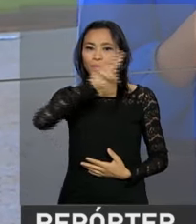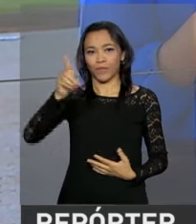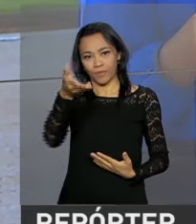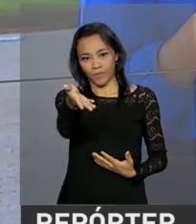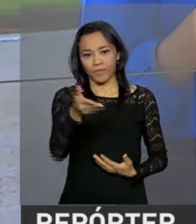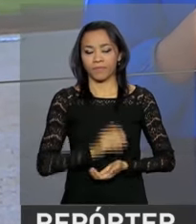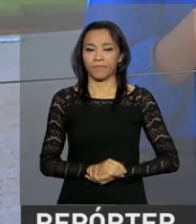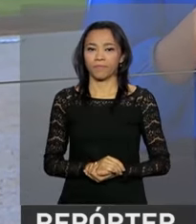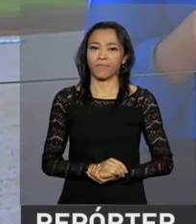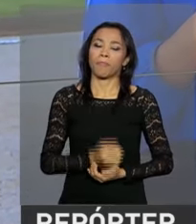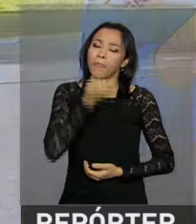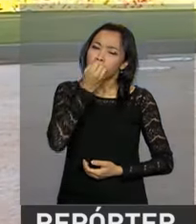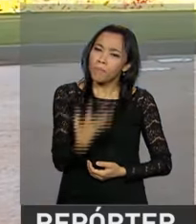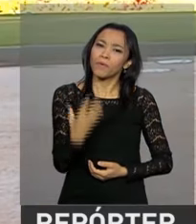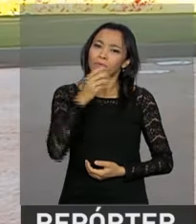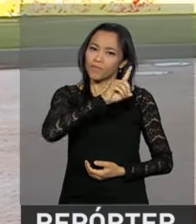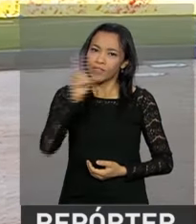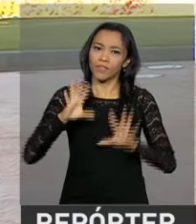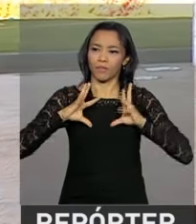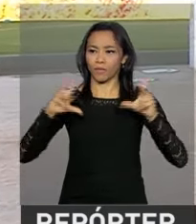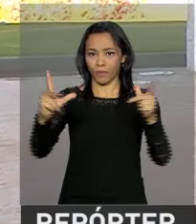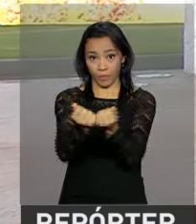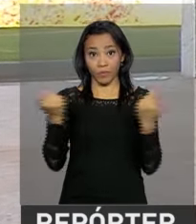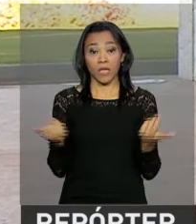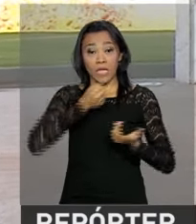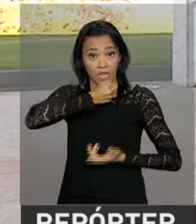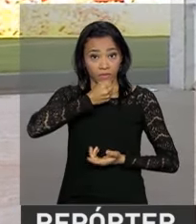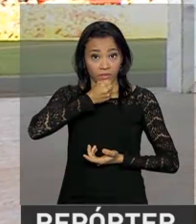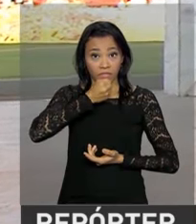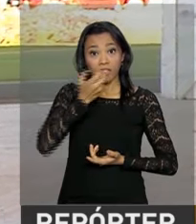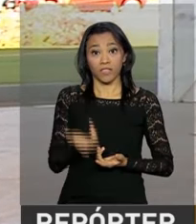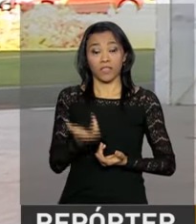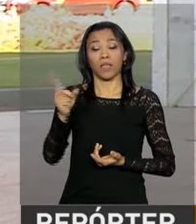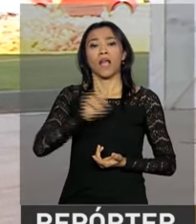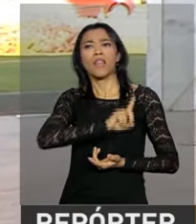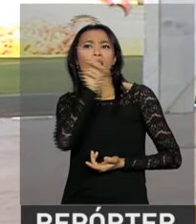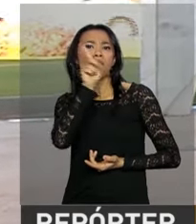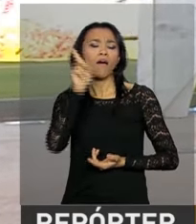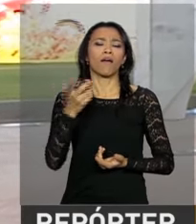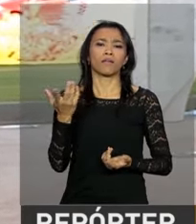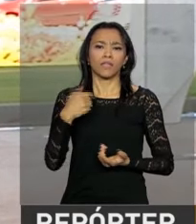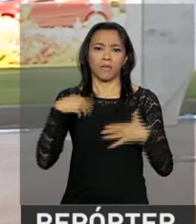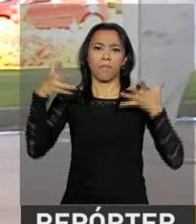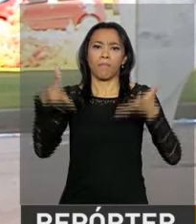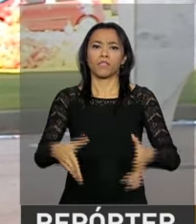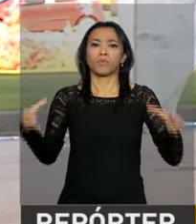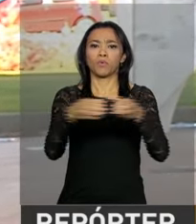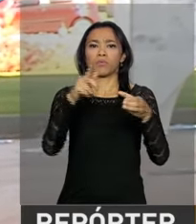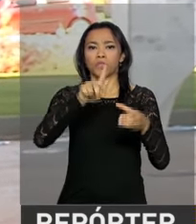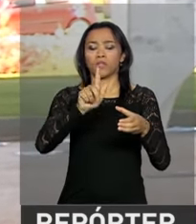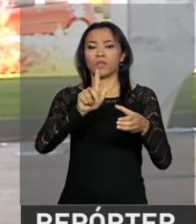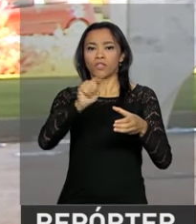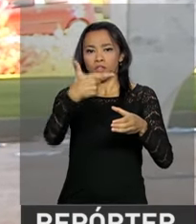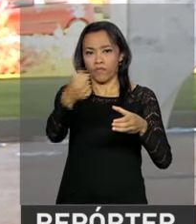você. Oi, Renata, bom dia para você, bom dia a todos. Em entrevista a jornalistas na cidade de Hangzhou, onde participou do G20 na